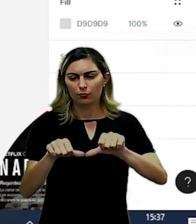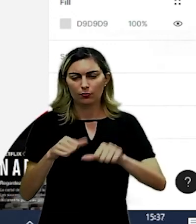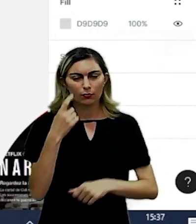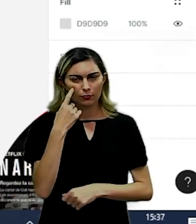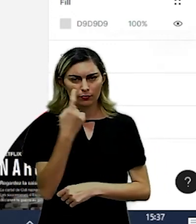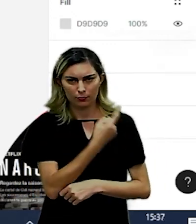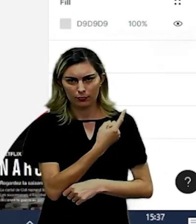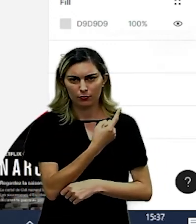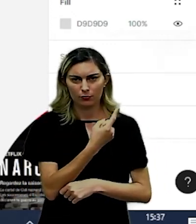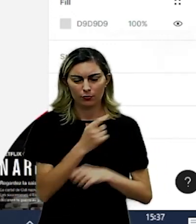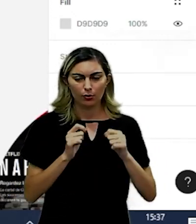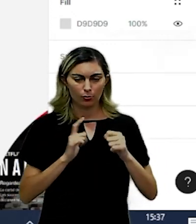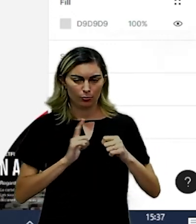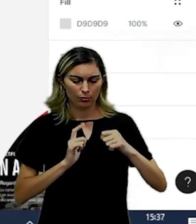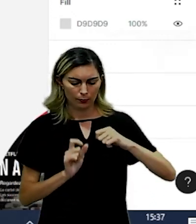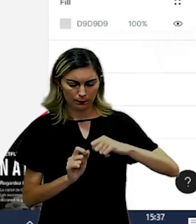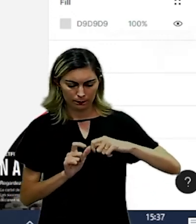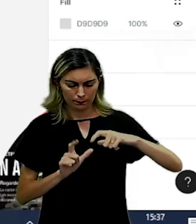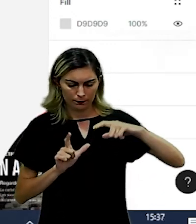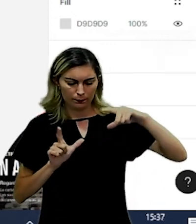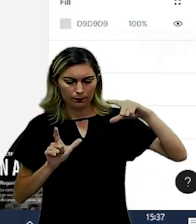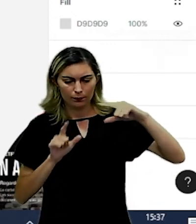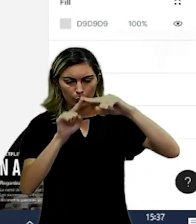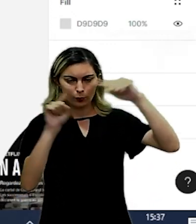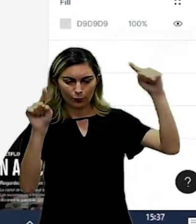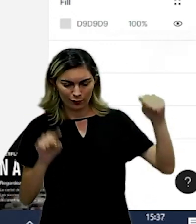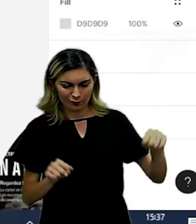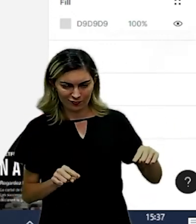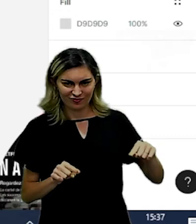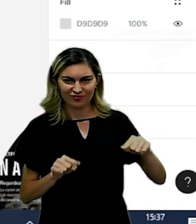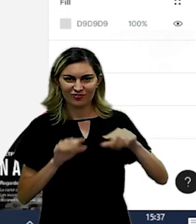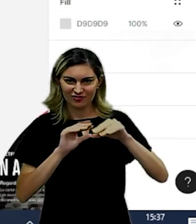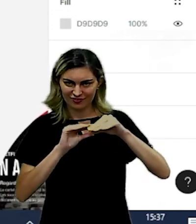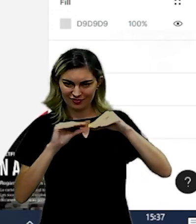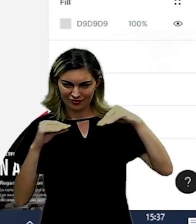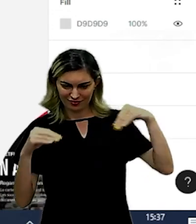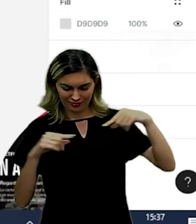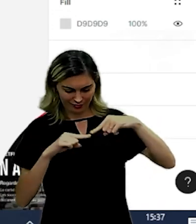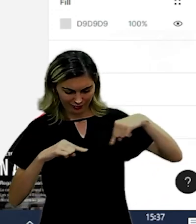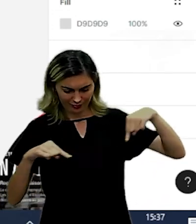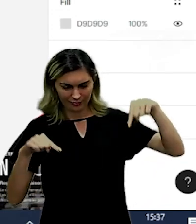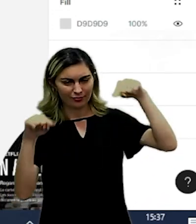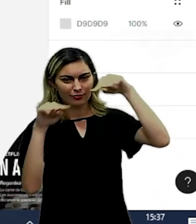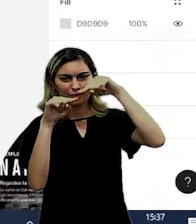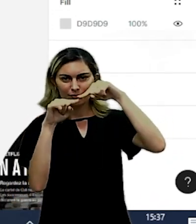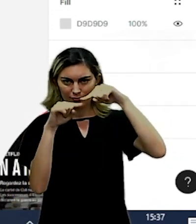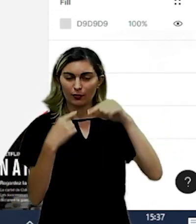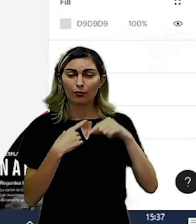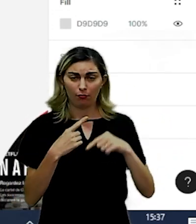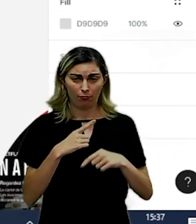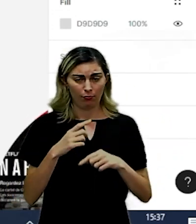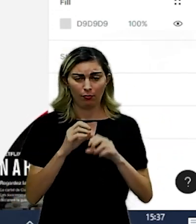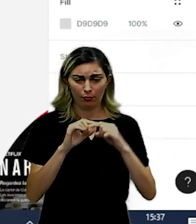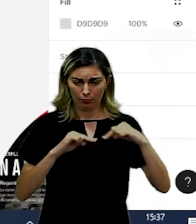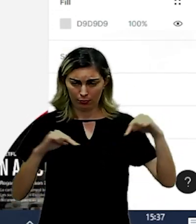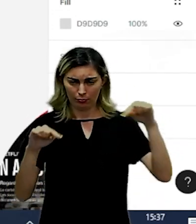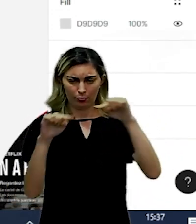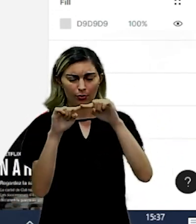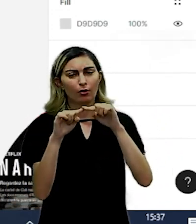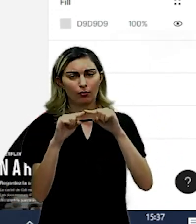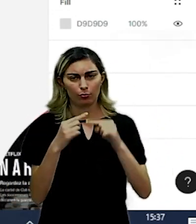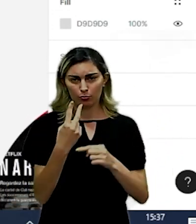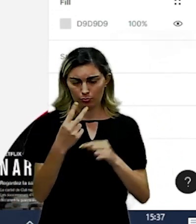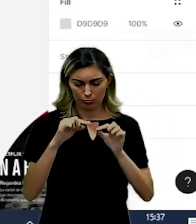disso, eu tenho as minhas bordas. Então, o meu retângulo ele está com borda 0, então vão ser todas